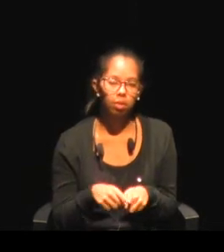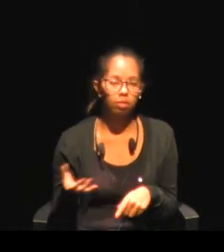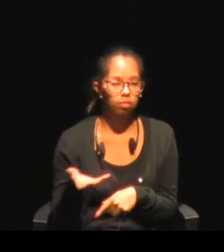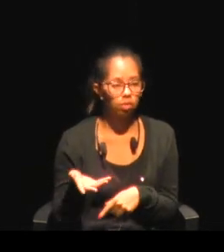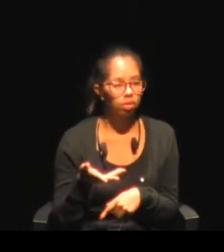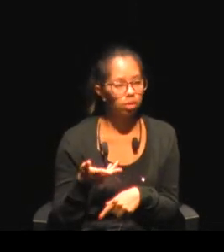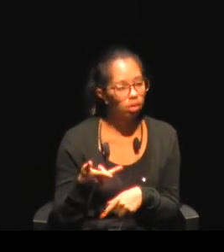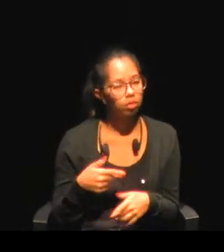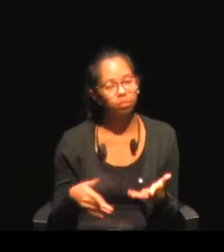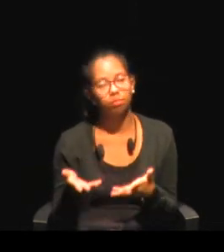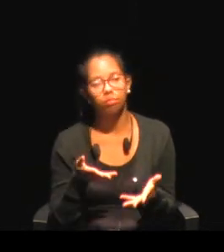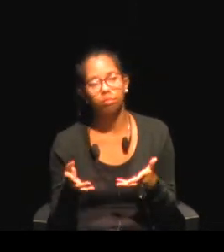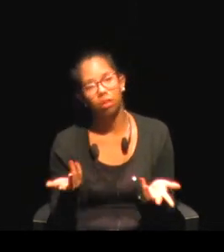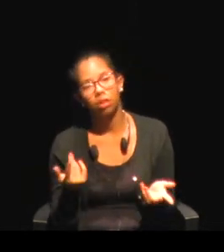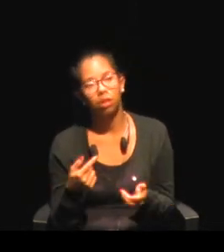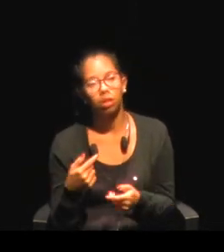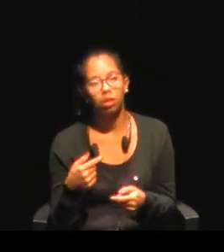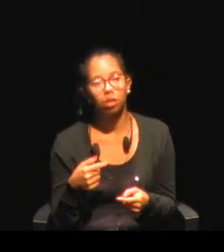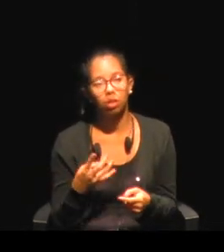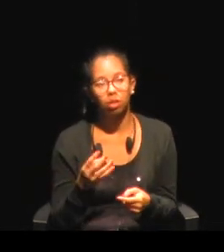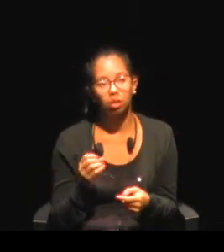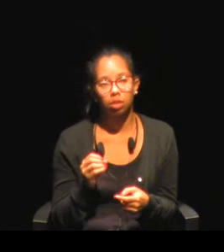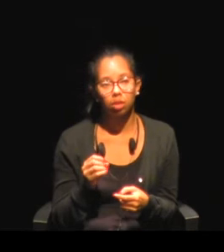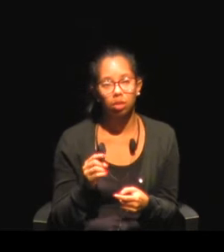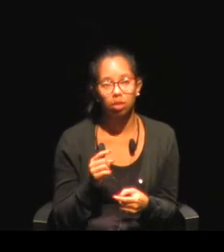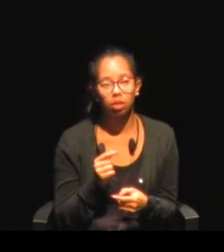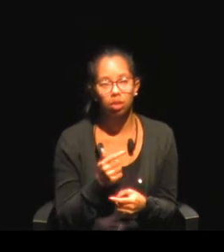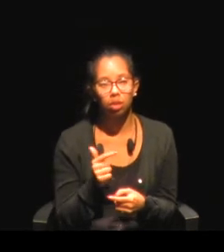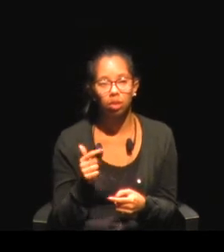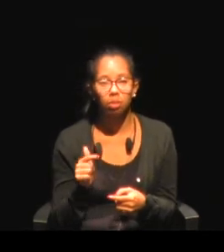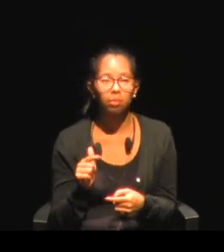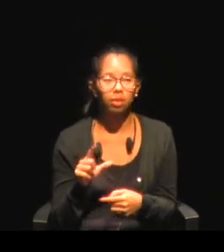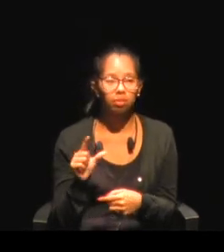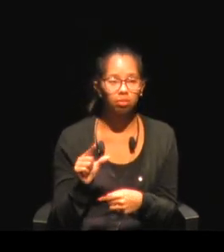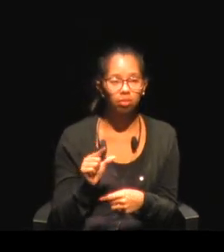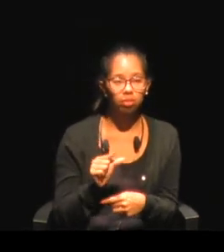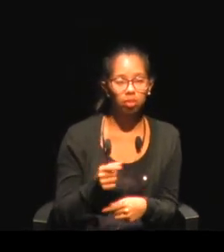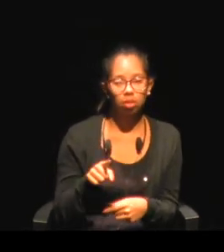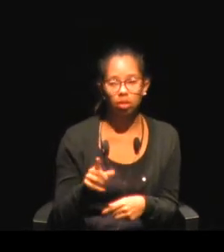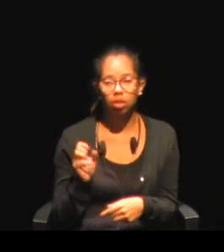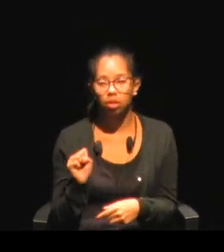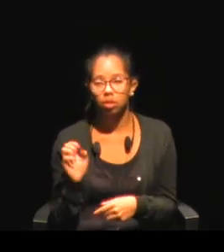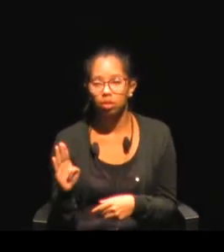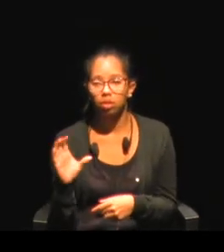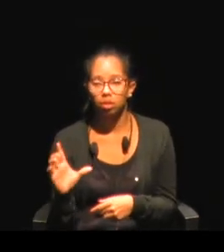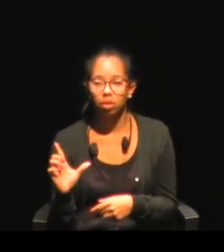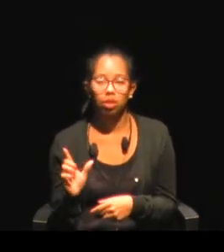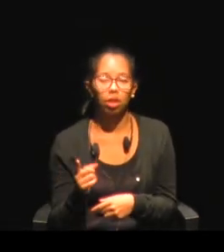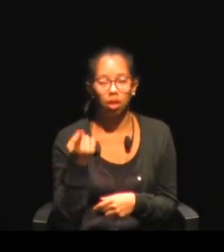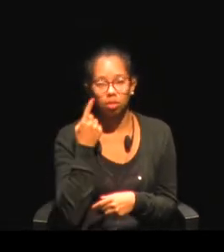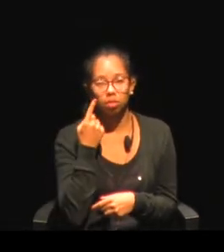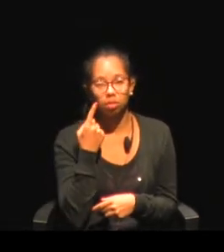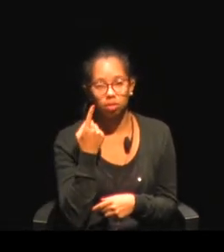e um controle de velocidade aqui, 40 por hora e tal, que desestimule as pessoas que vão para outros destinos, que não seja São Bernardo, de chegarem